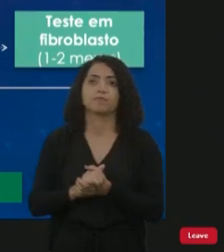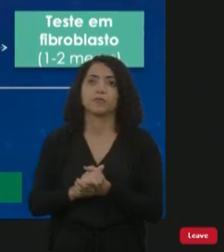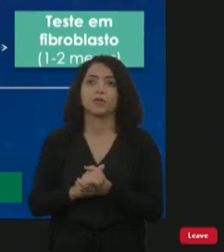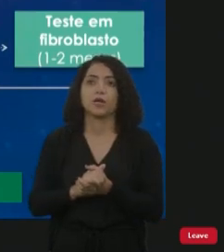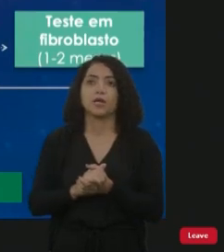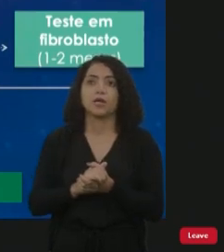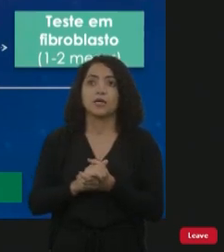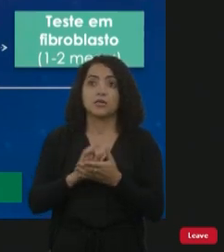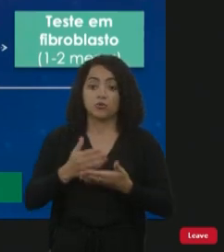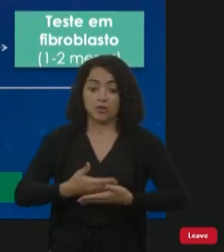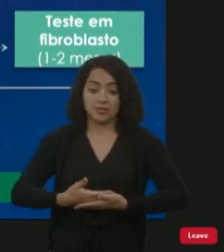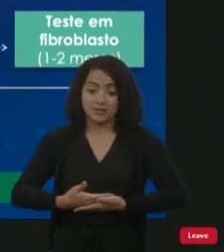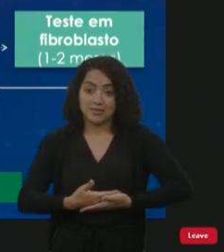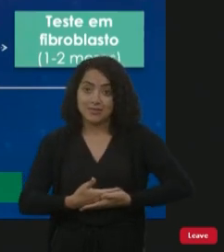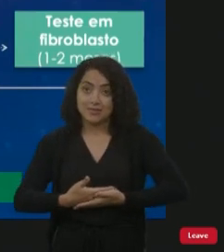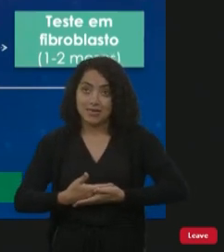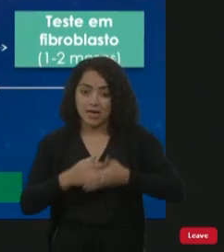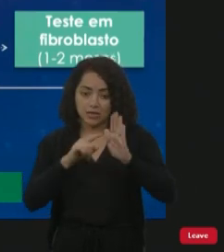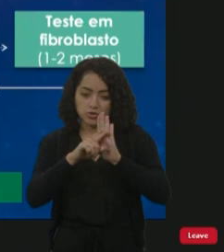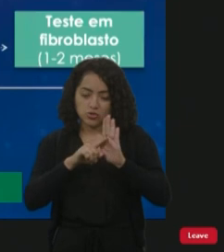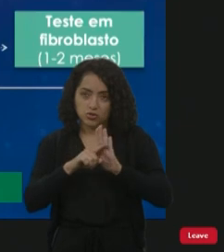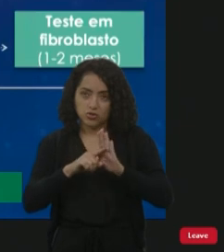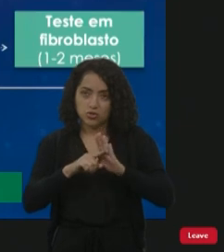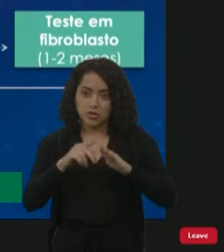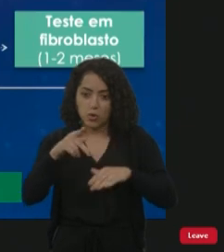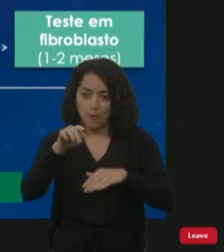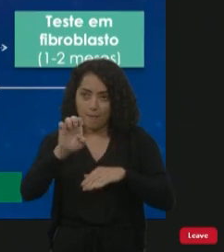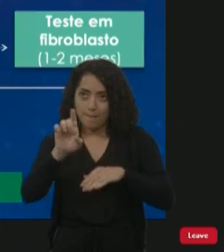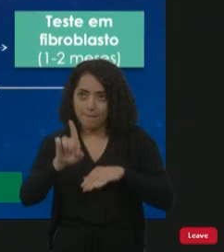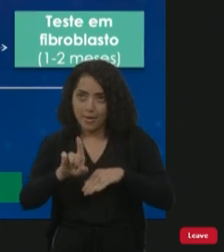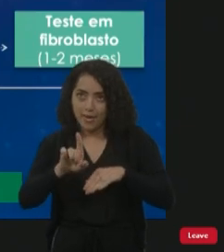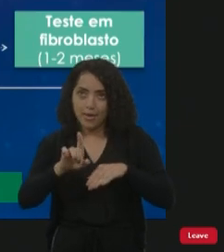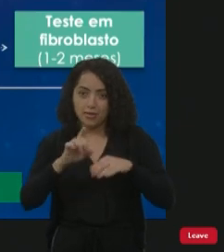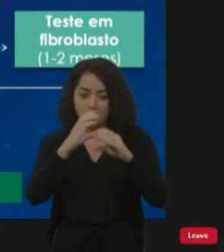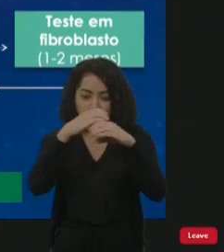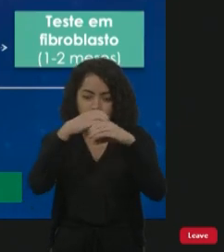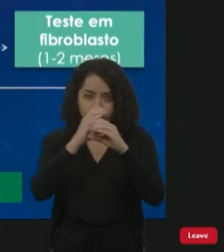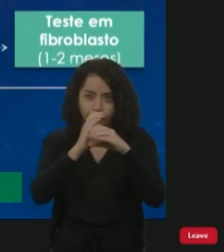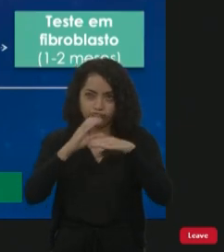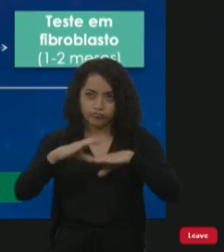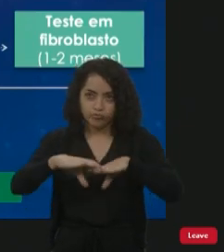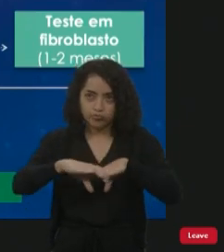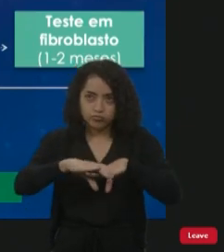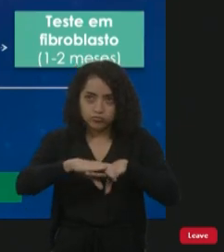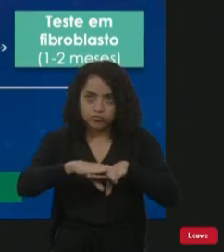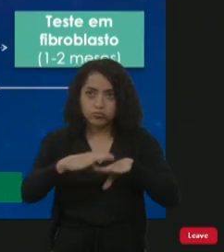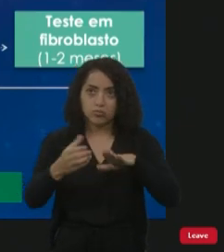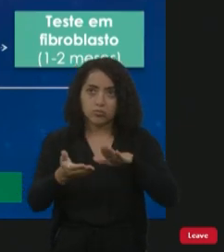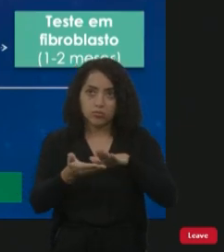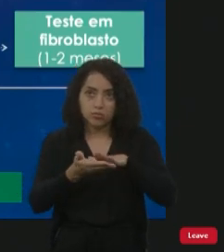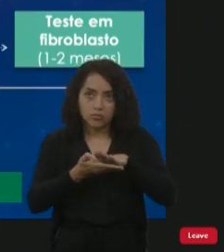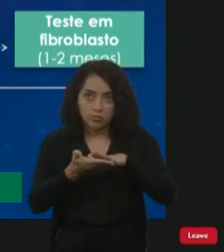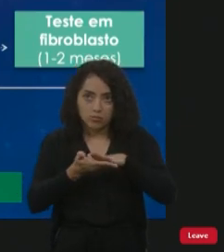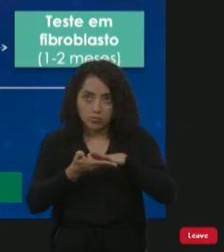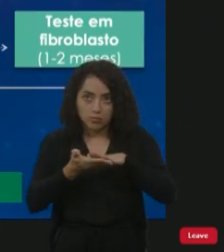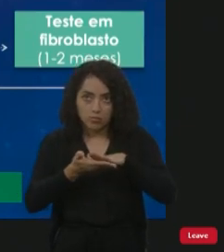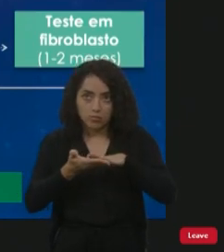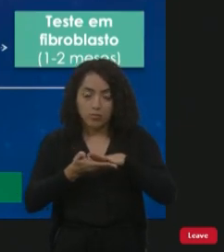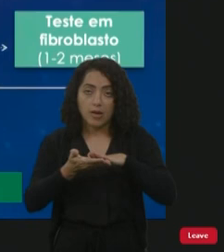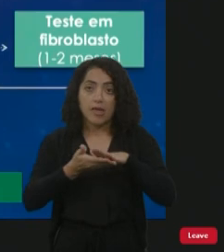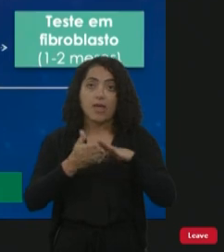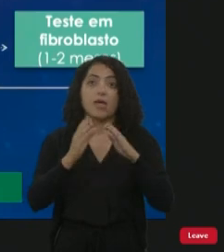triagem neonatal expandida, né, do teste do pezinho ampliado, esse exame que a gente chama aí,